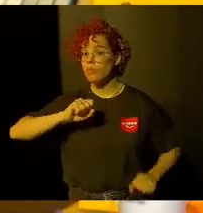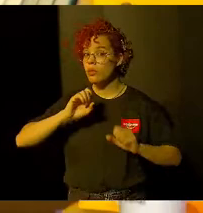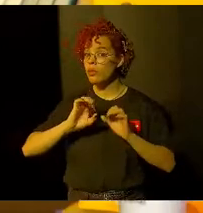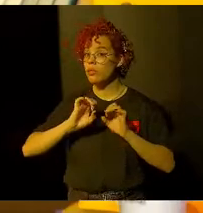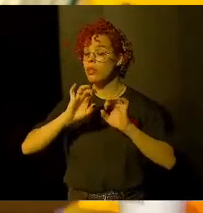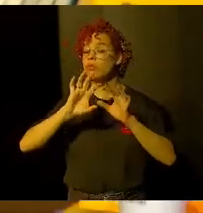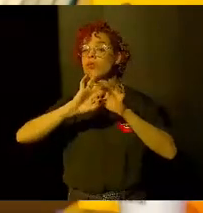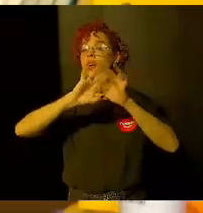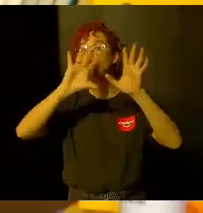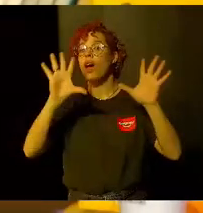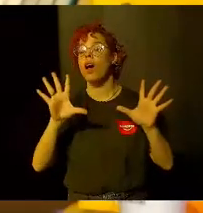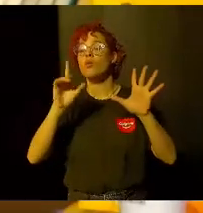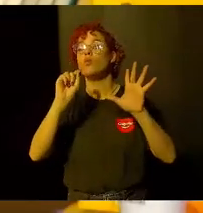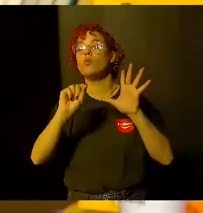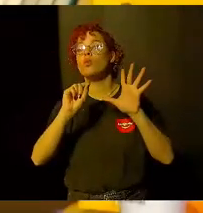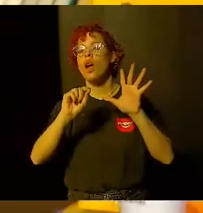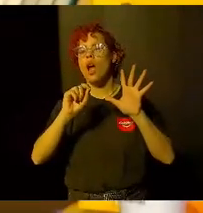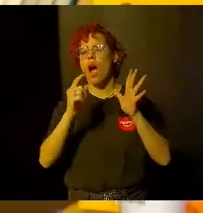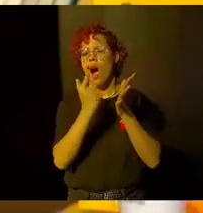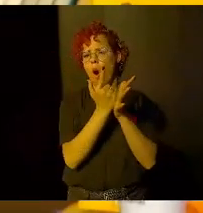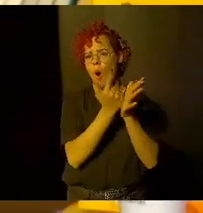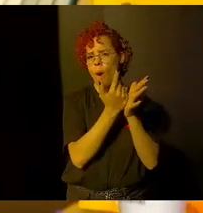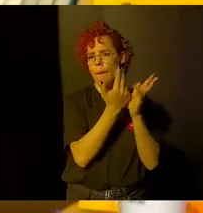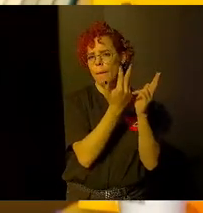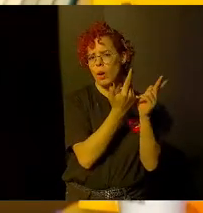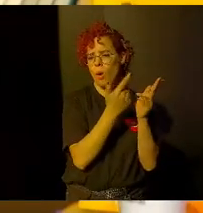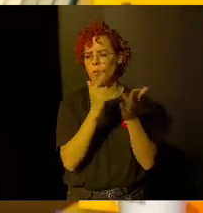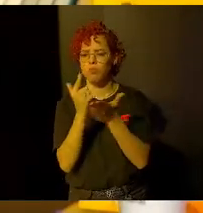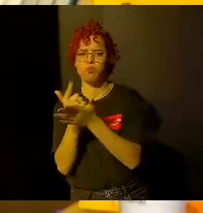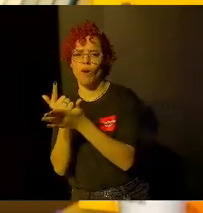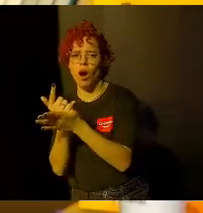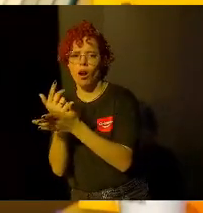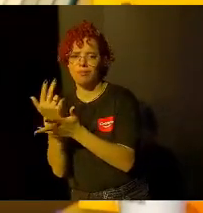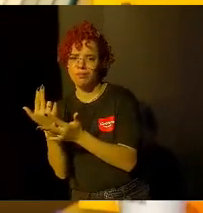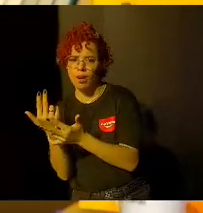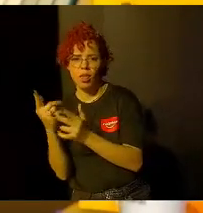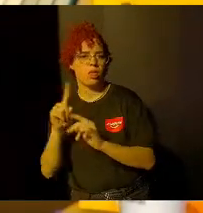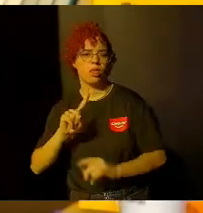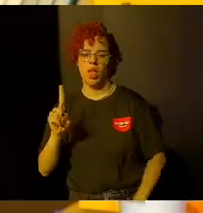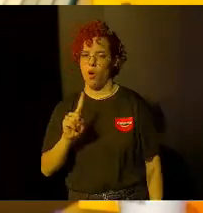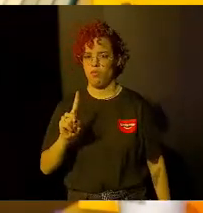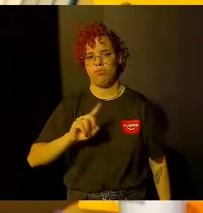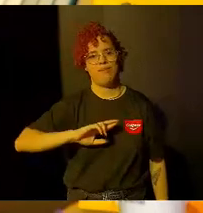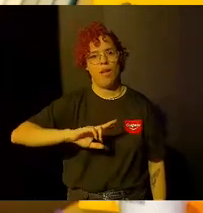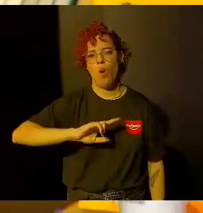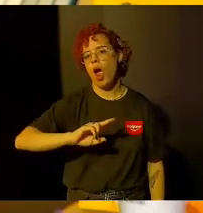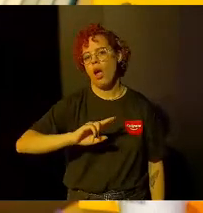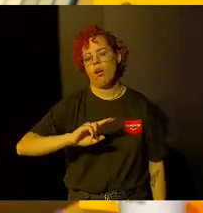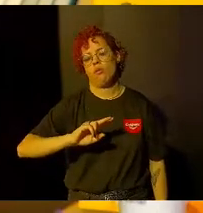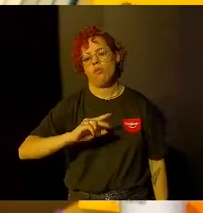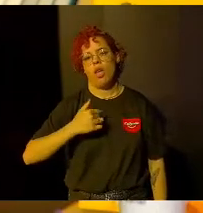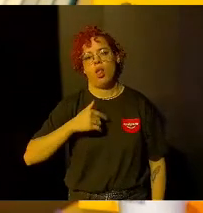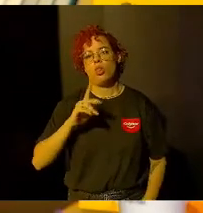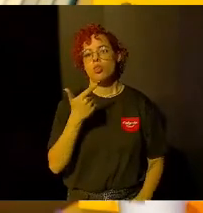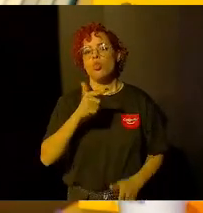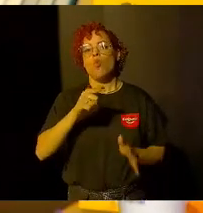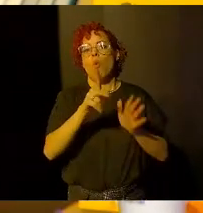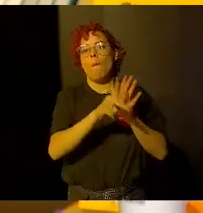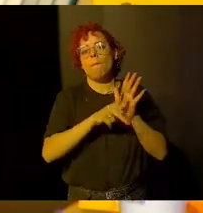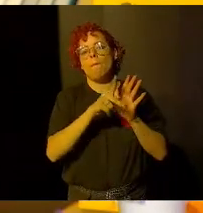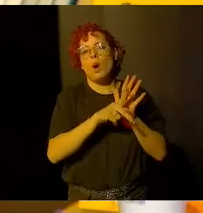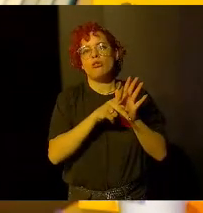nenhuma obra minha é igual a outra porque eu não tenho um projeto que